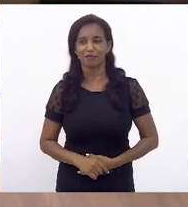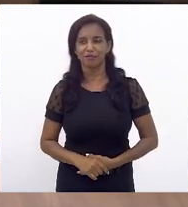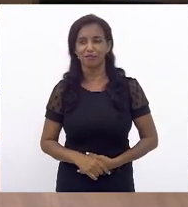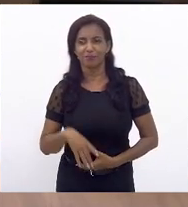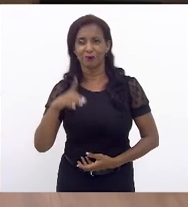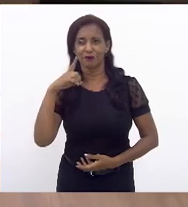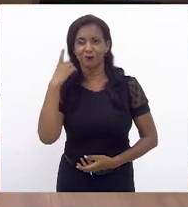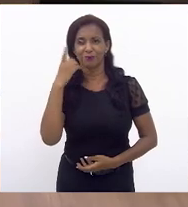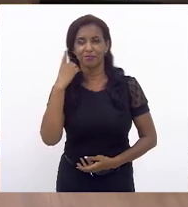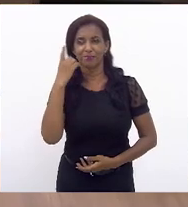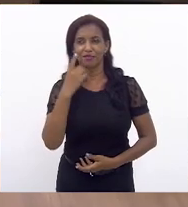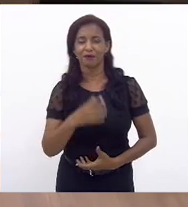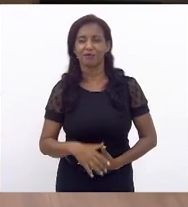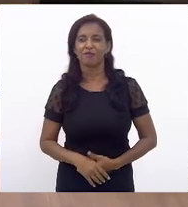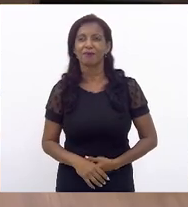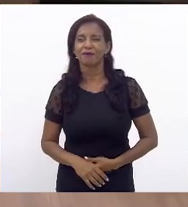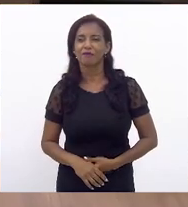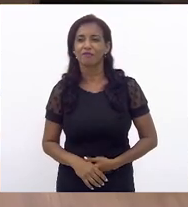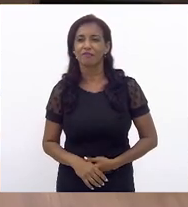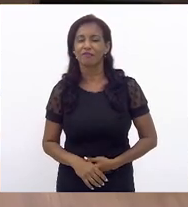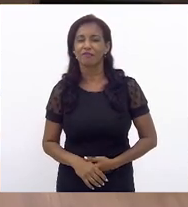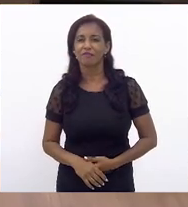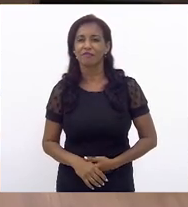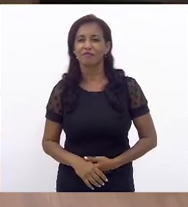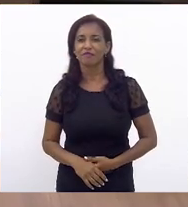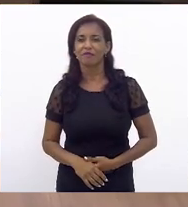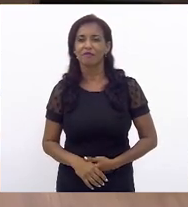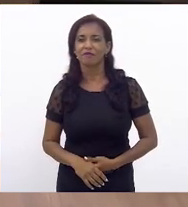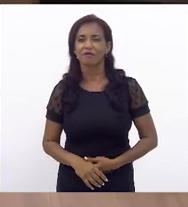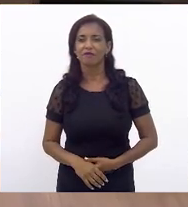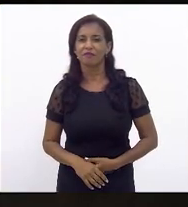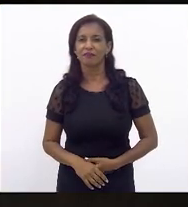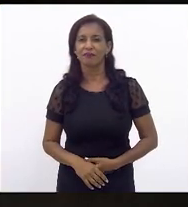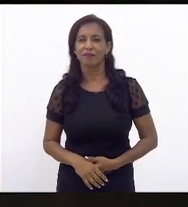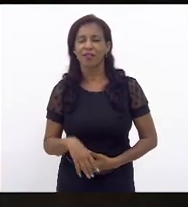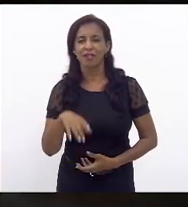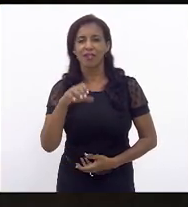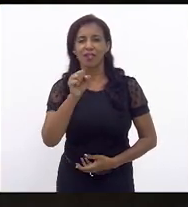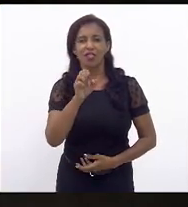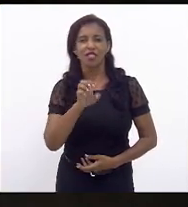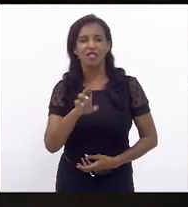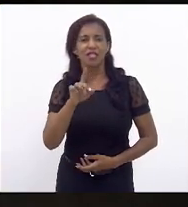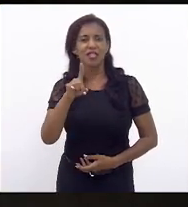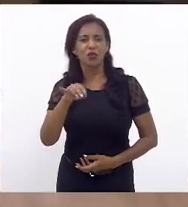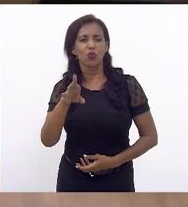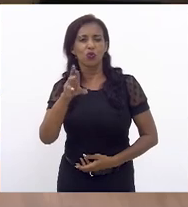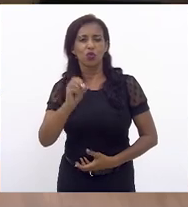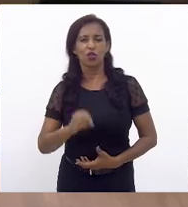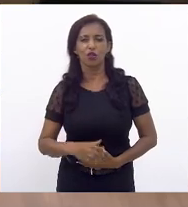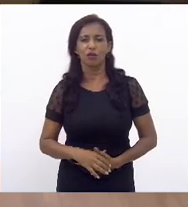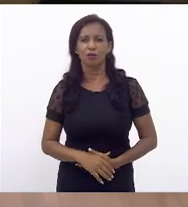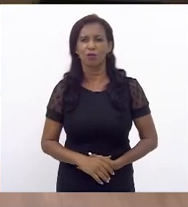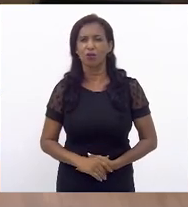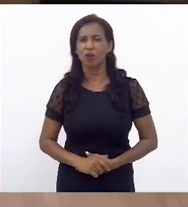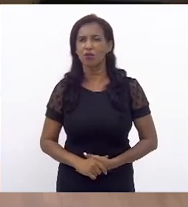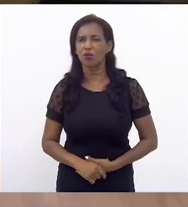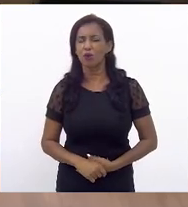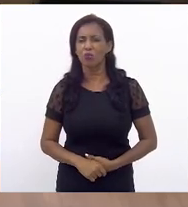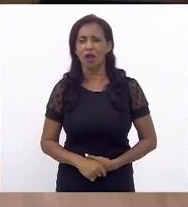pelo telefone. Pelo telefone. Deputado Marcelo de Seu Dinho. Deputado Marcelo de Seu